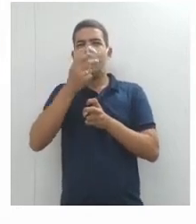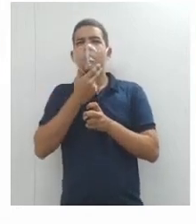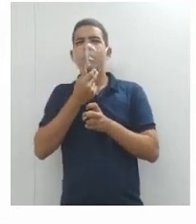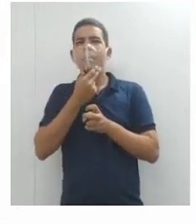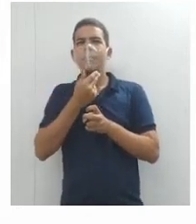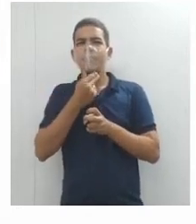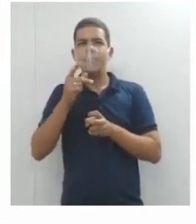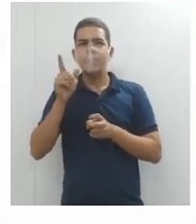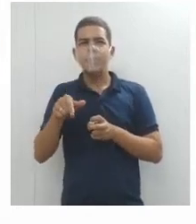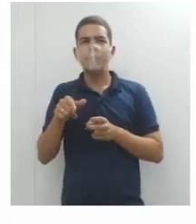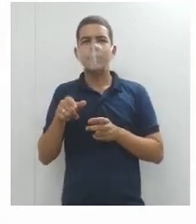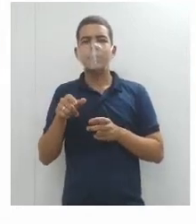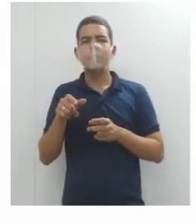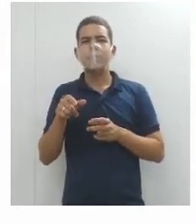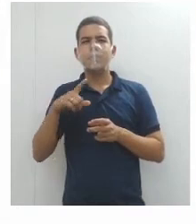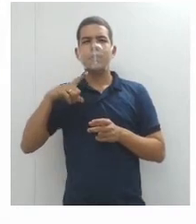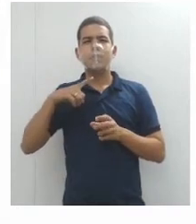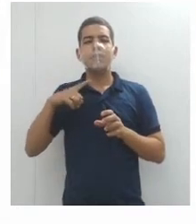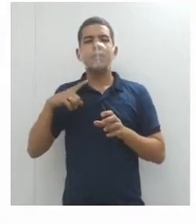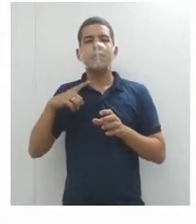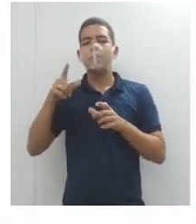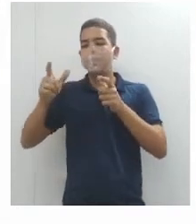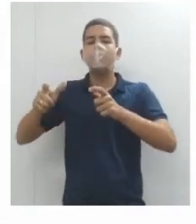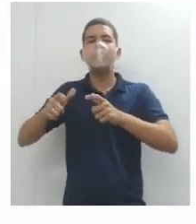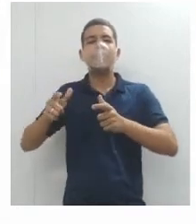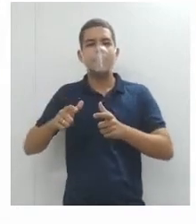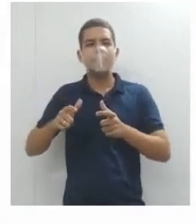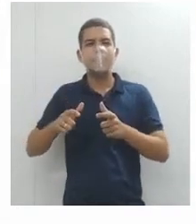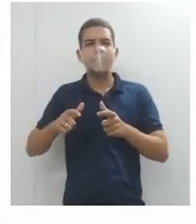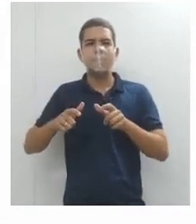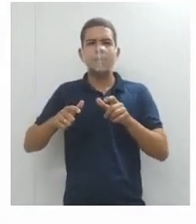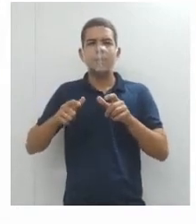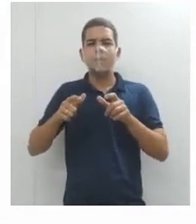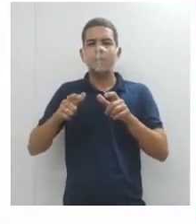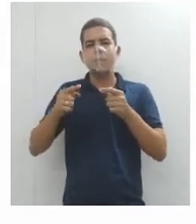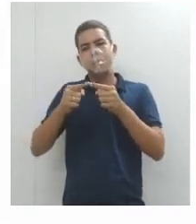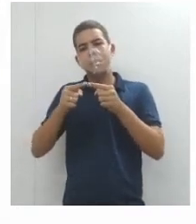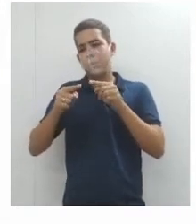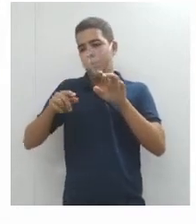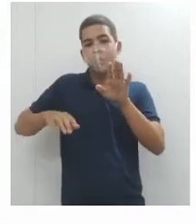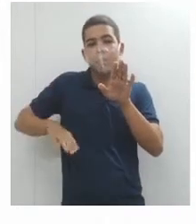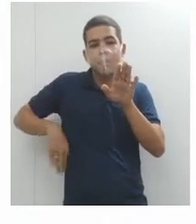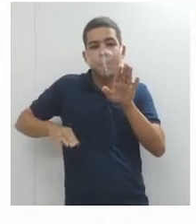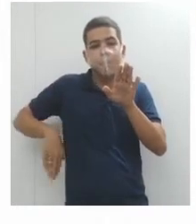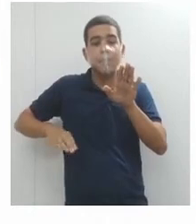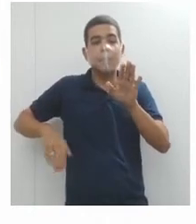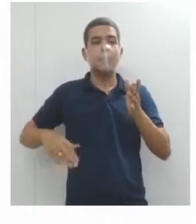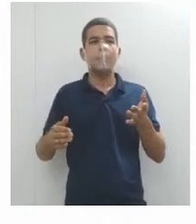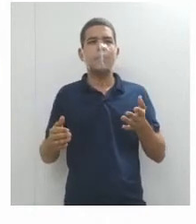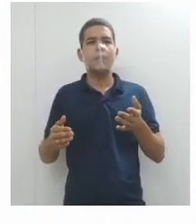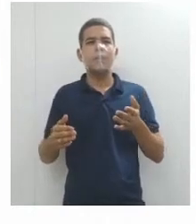ela aparece aí num ambiente que nos reporta o quê? Uma praia.